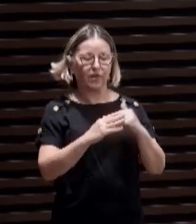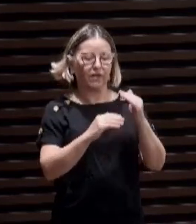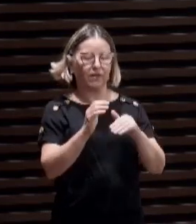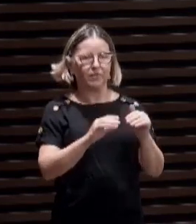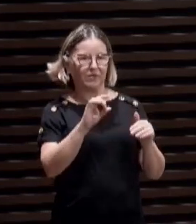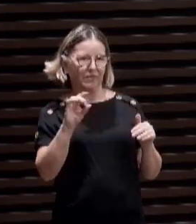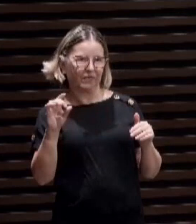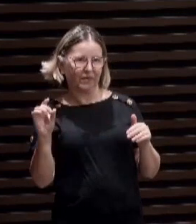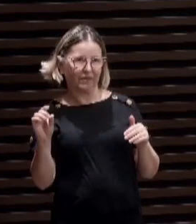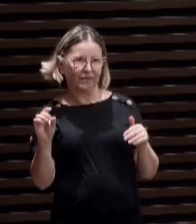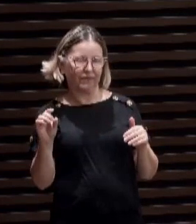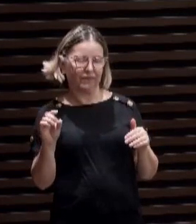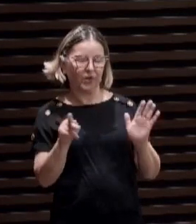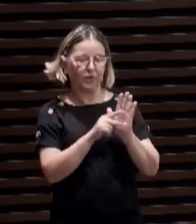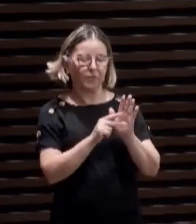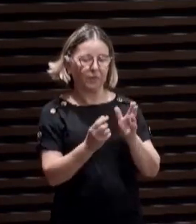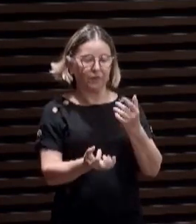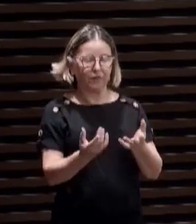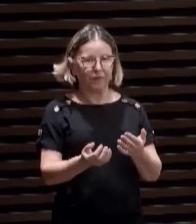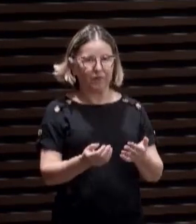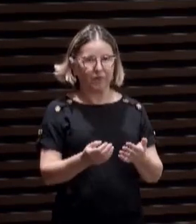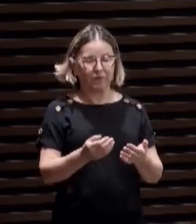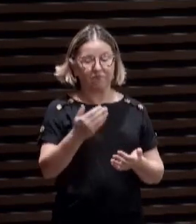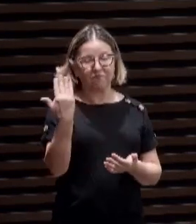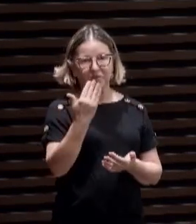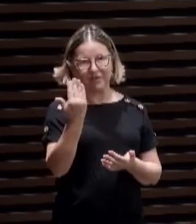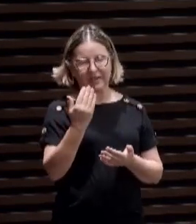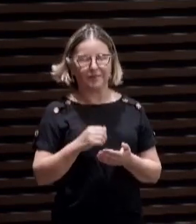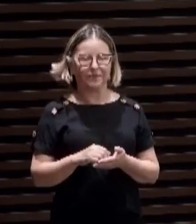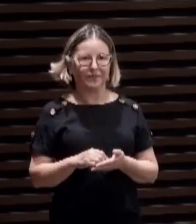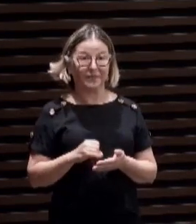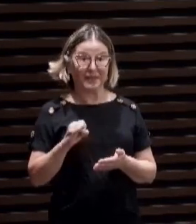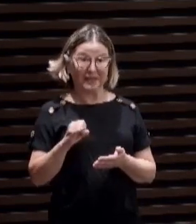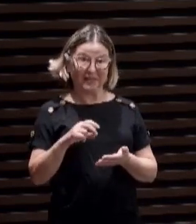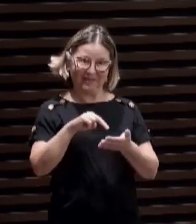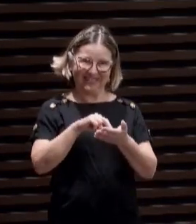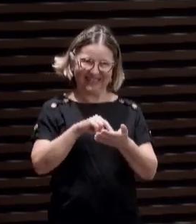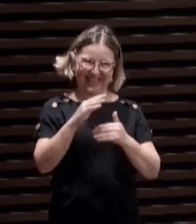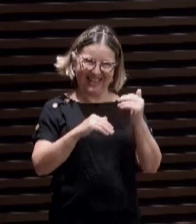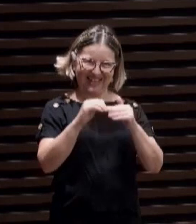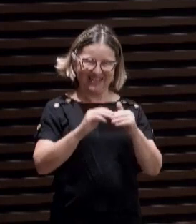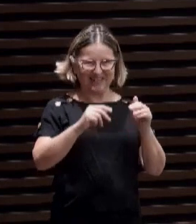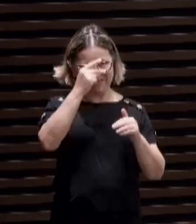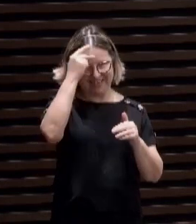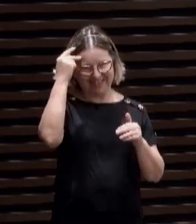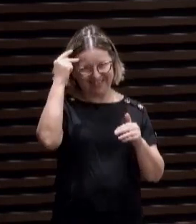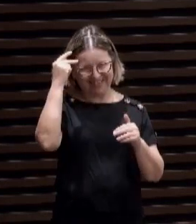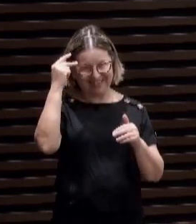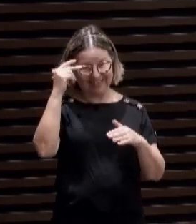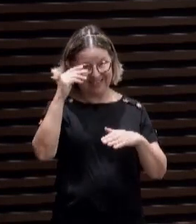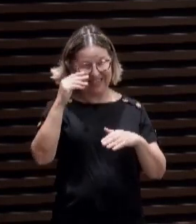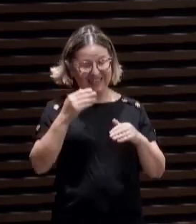um, o próprio fogo o provará. Se permanecer a obra de alguém que sobre o fundamento